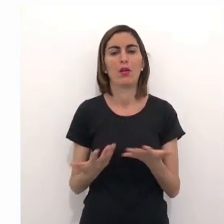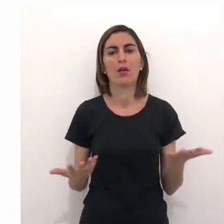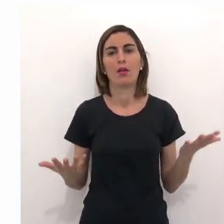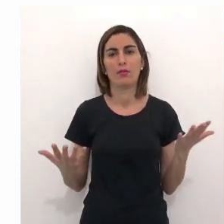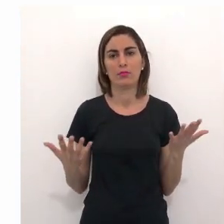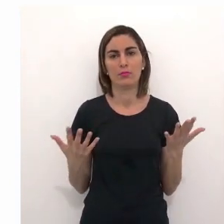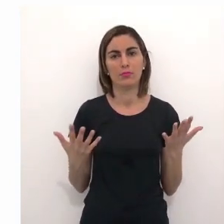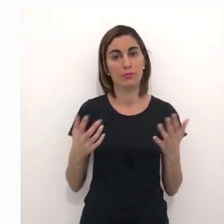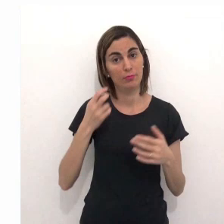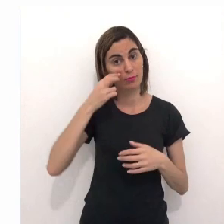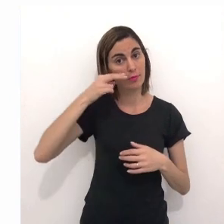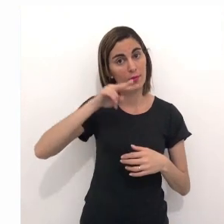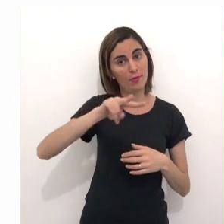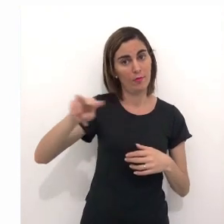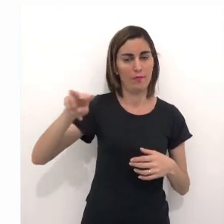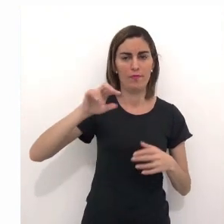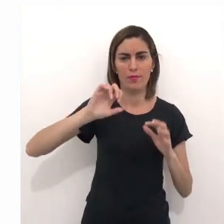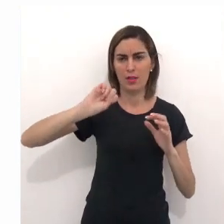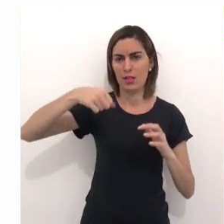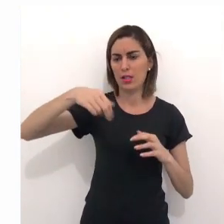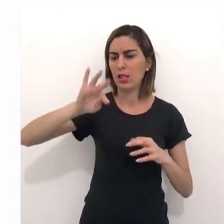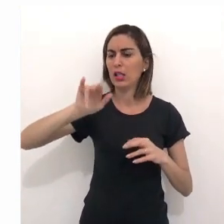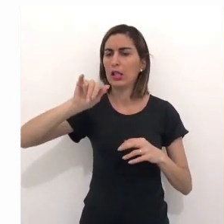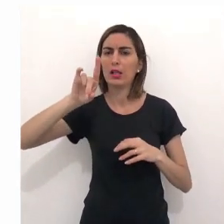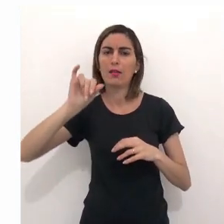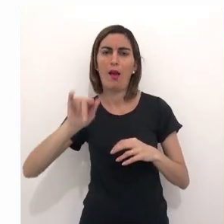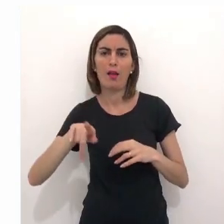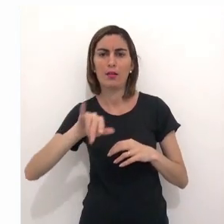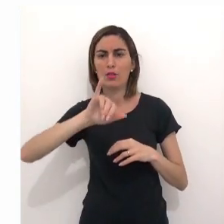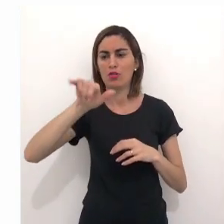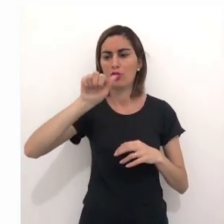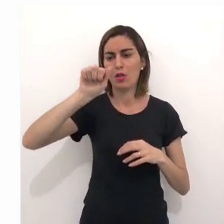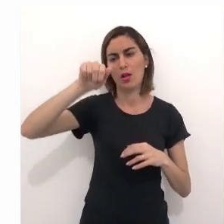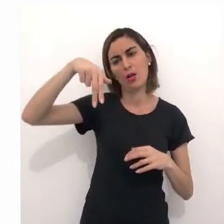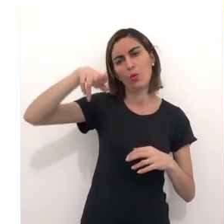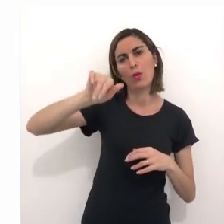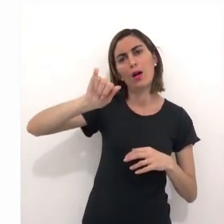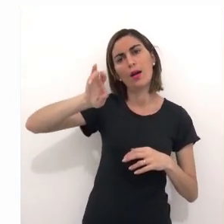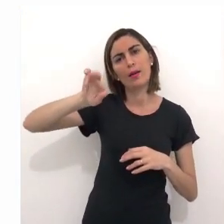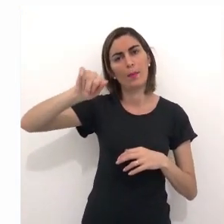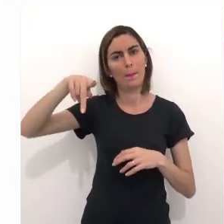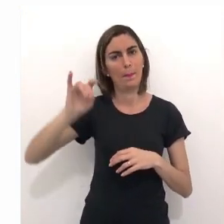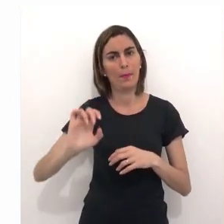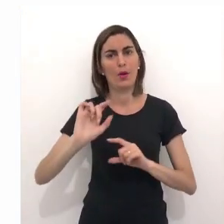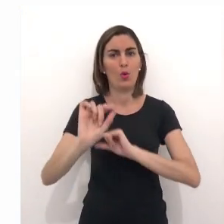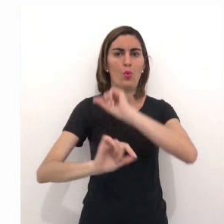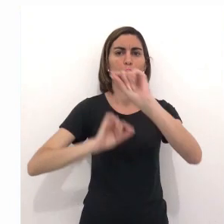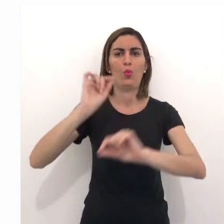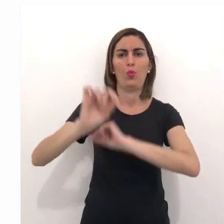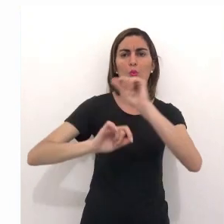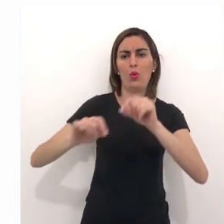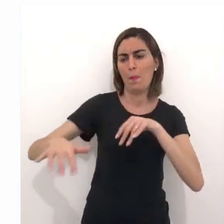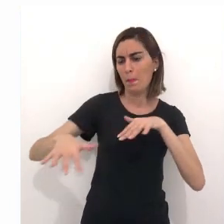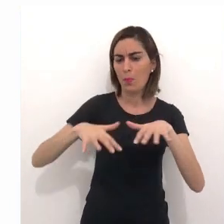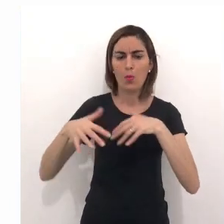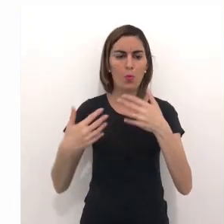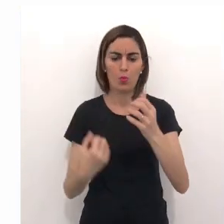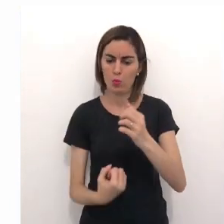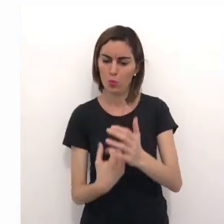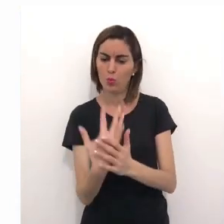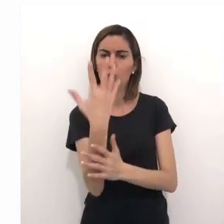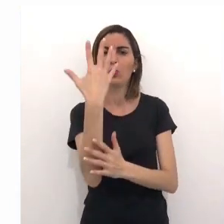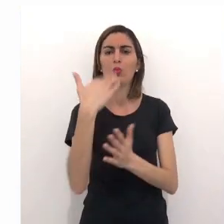Vê Santidade Jaguaripe. O que? Movimento que desenvolveu-se aonde?